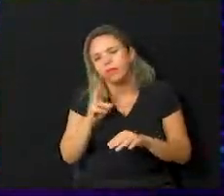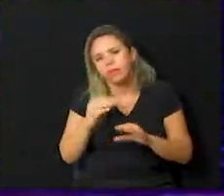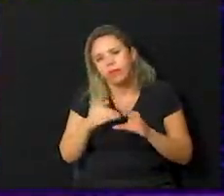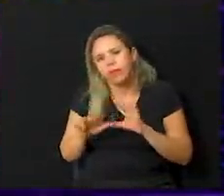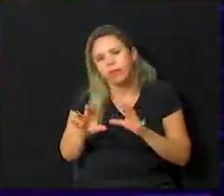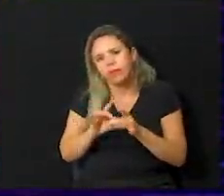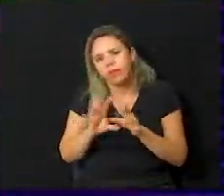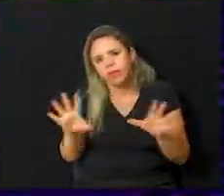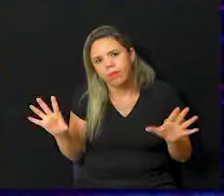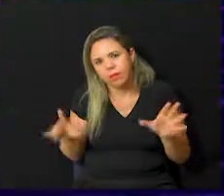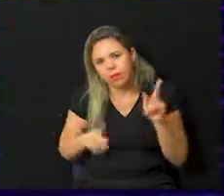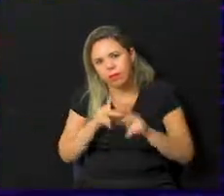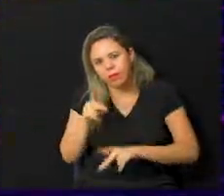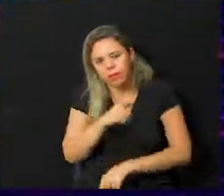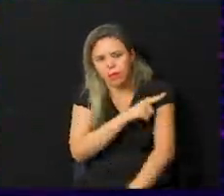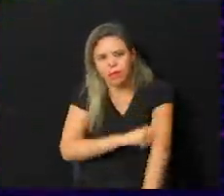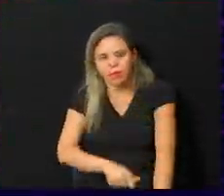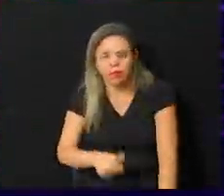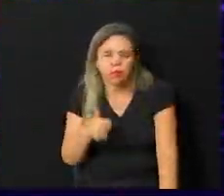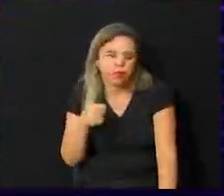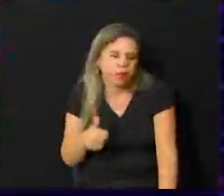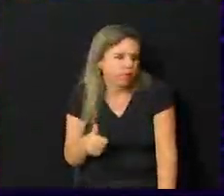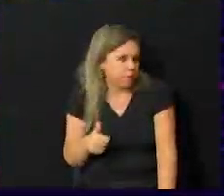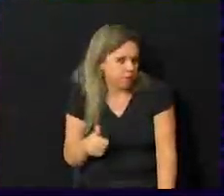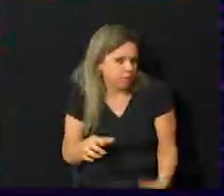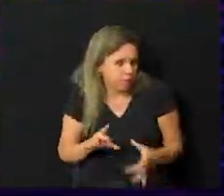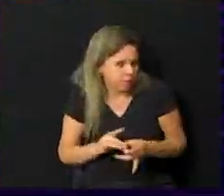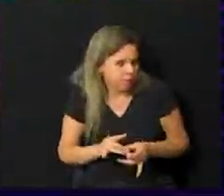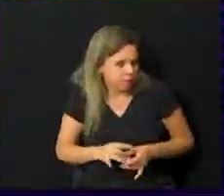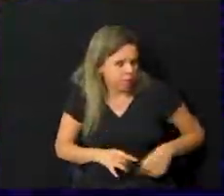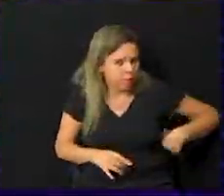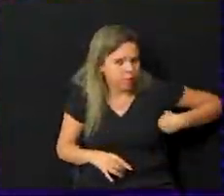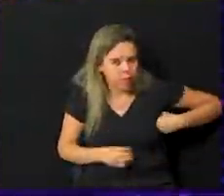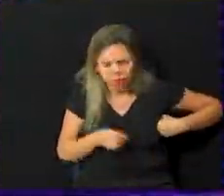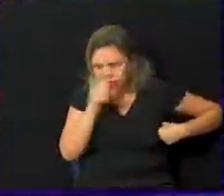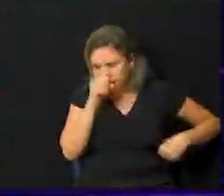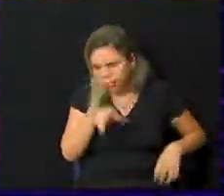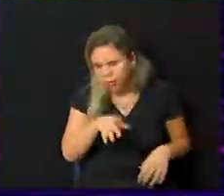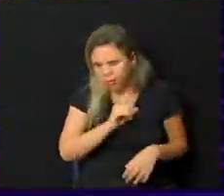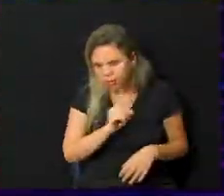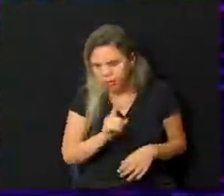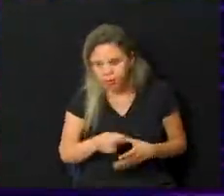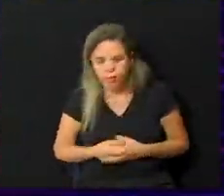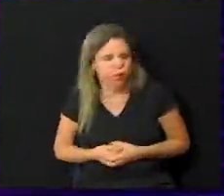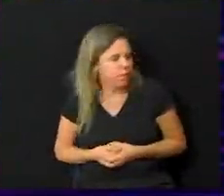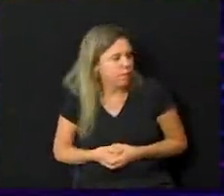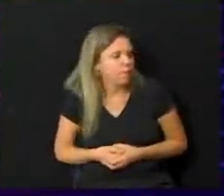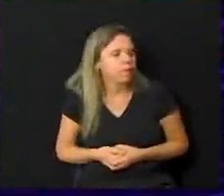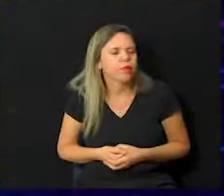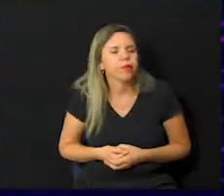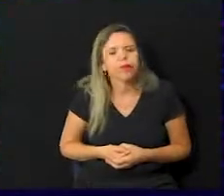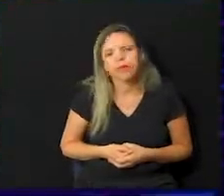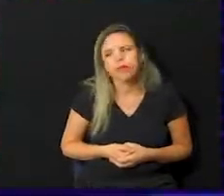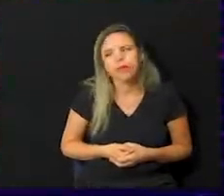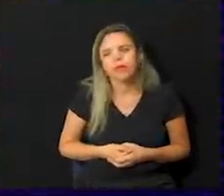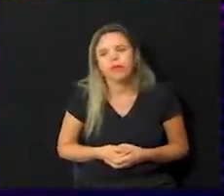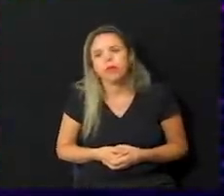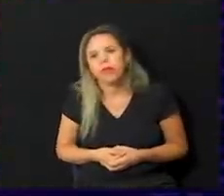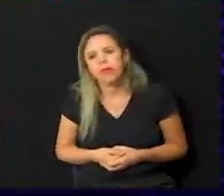mundo, desde que sejam pessoas educadas e polidas, né? Não pessoas grosseiras,